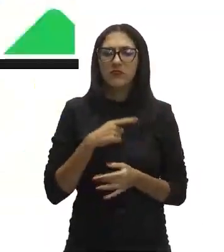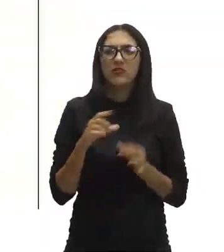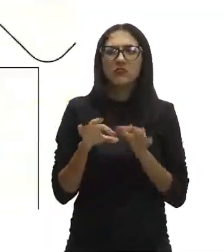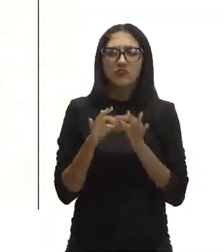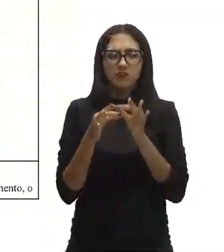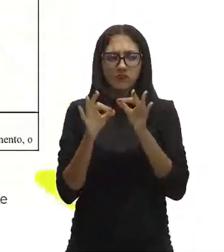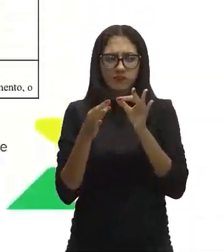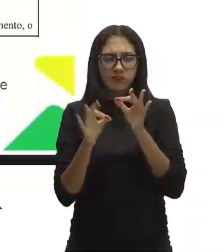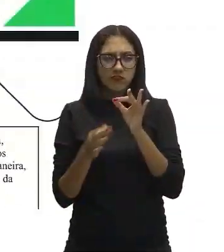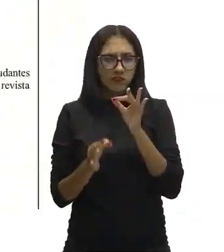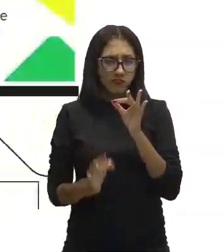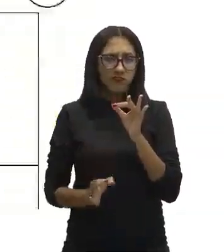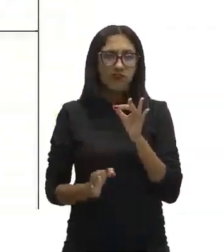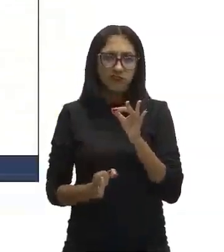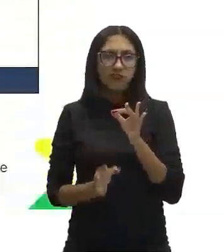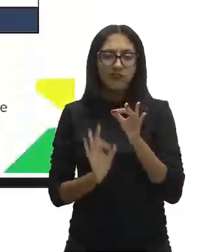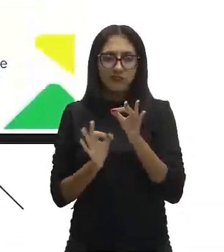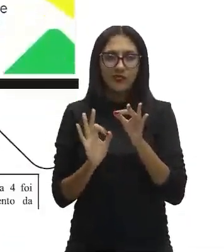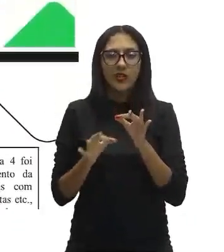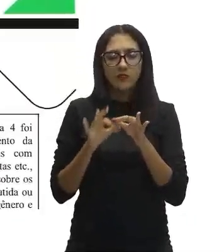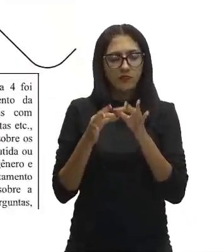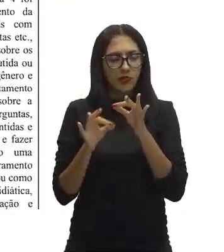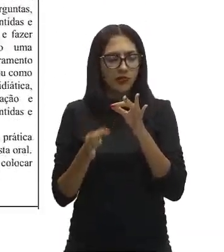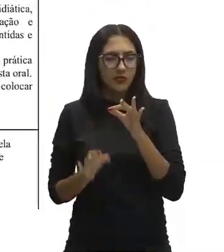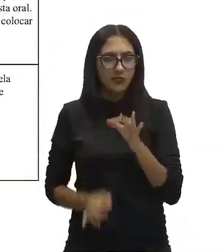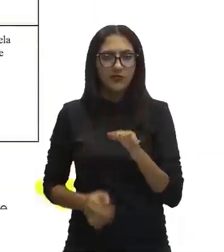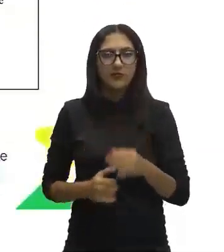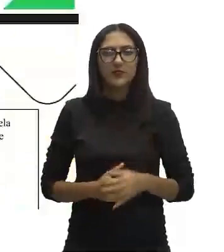né? Exatamente. Momento de aula 2.